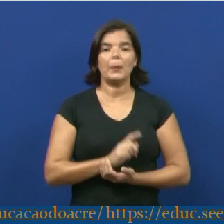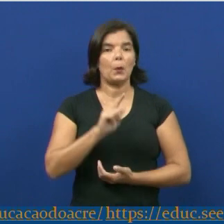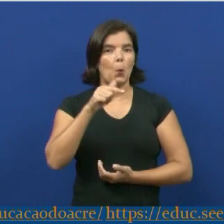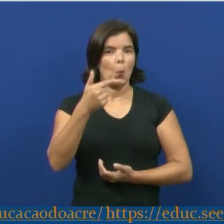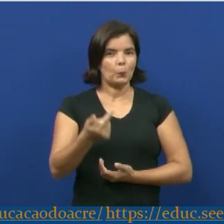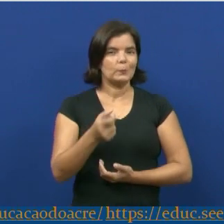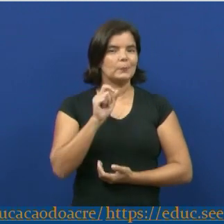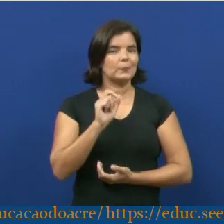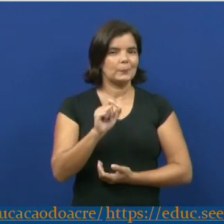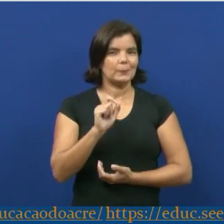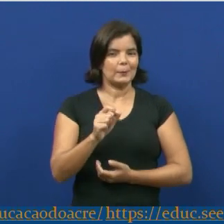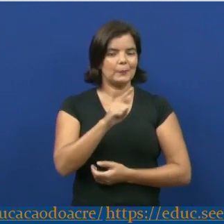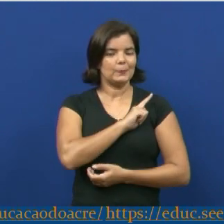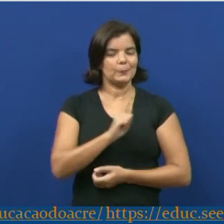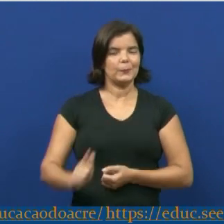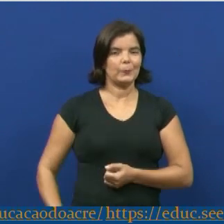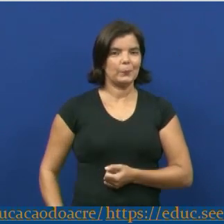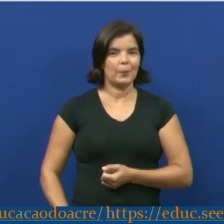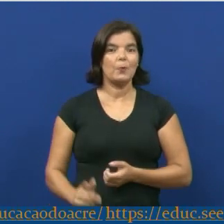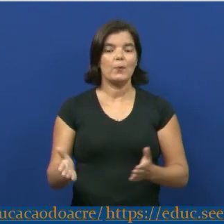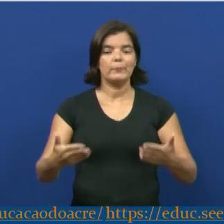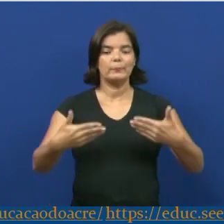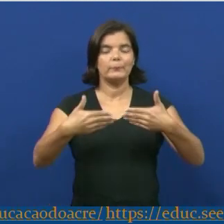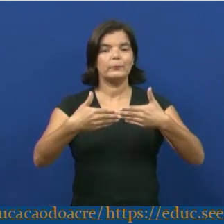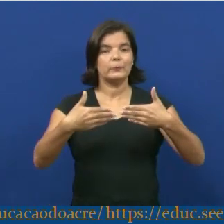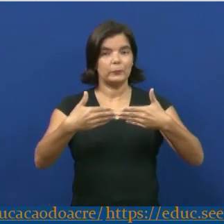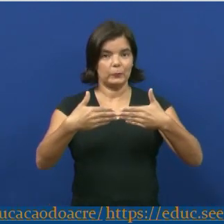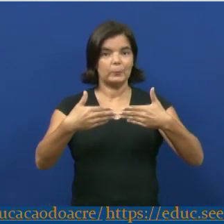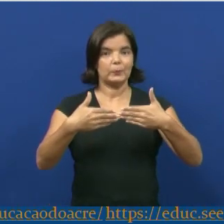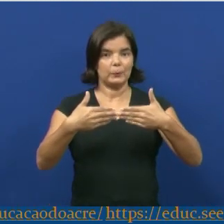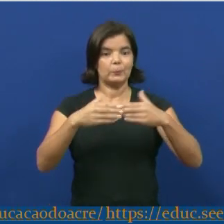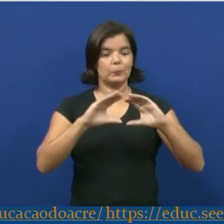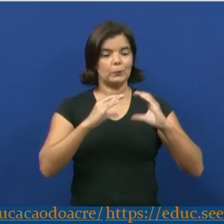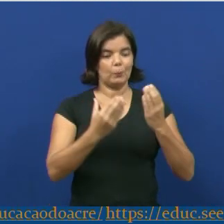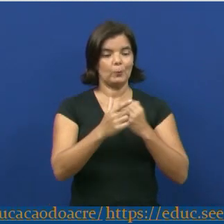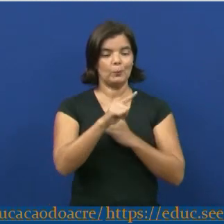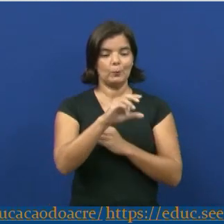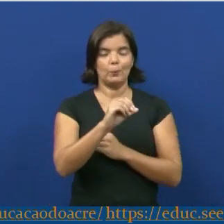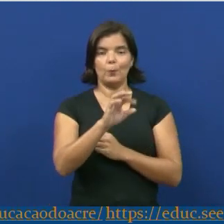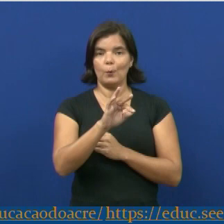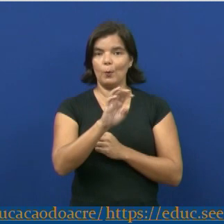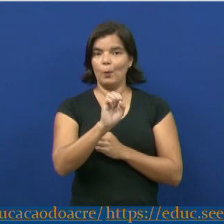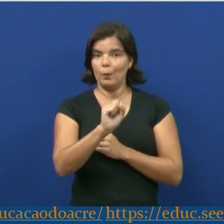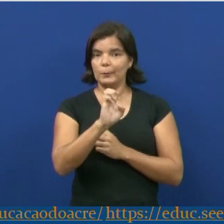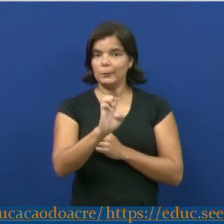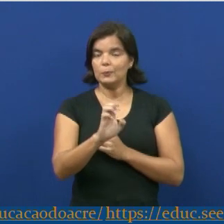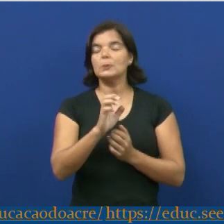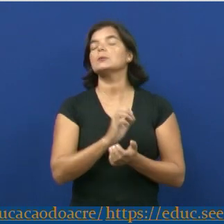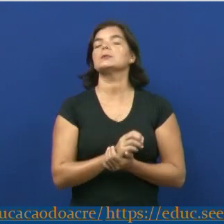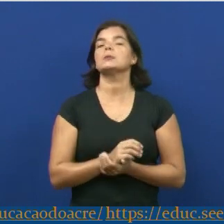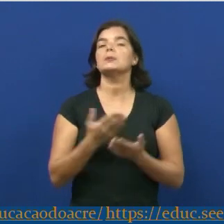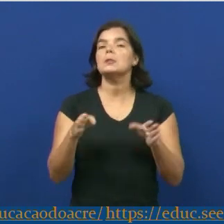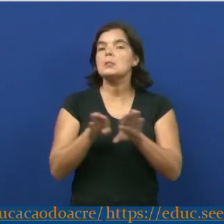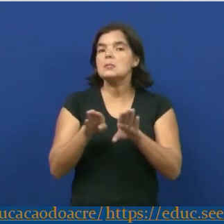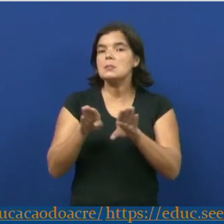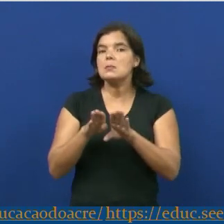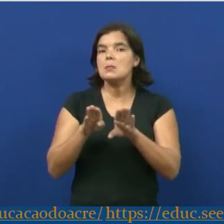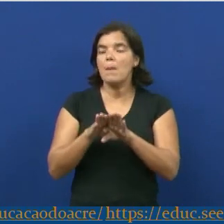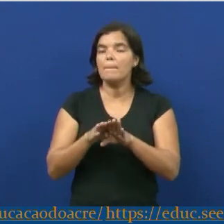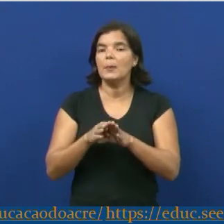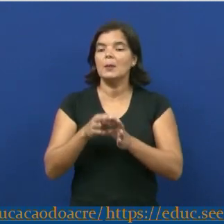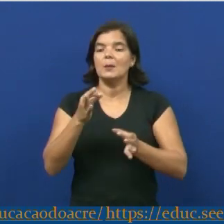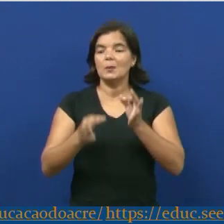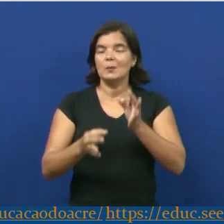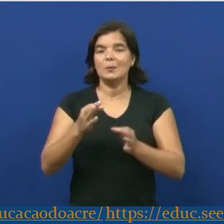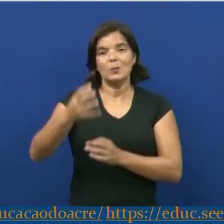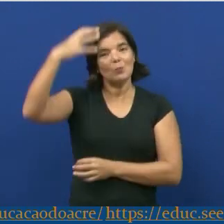Outras medidas do governo do Cromwell foi o fechamento, como eu já falei, da Câmara dos Lordes, né, que compunha o parlamento, e a condenação e